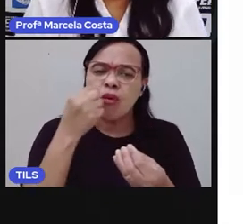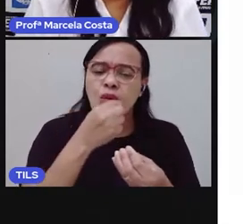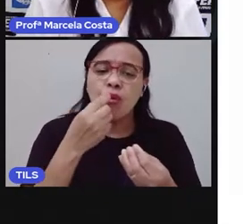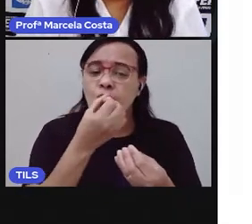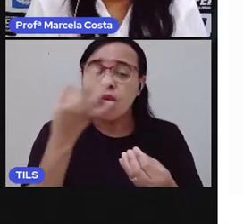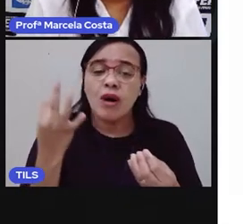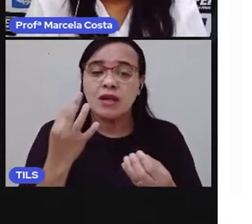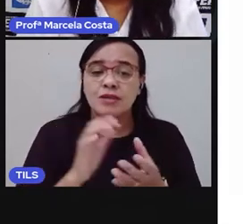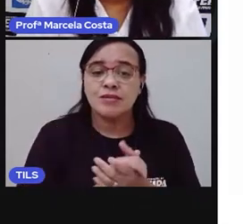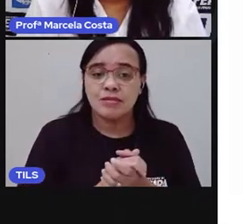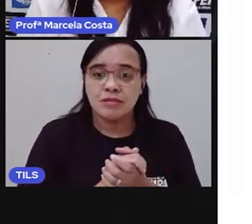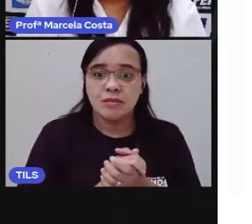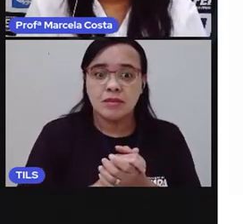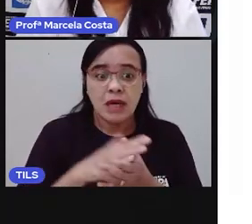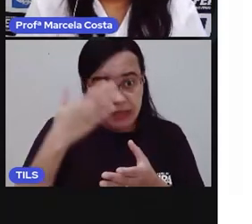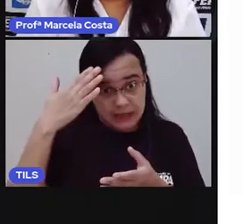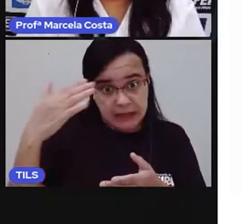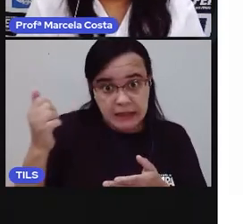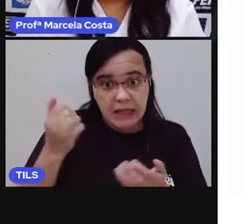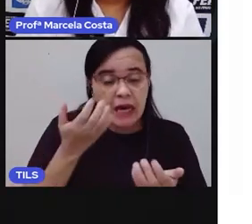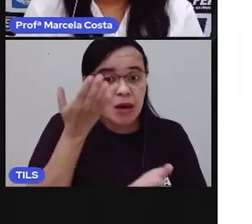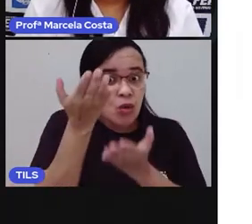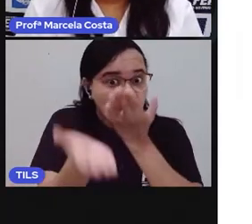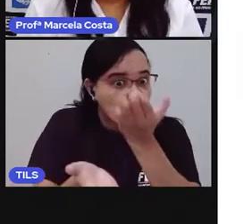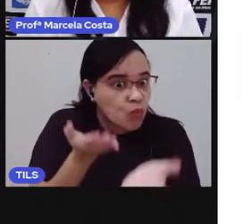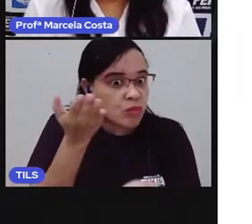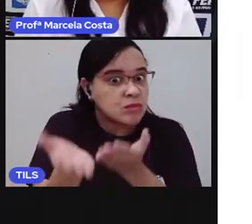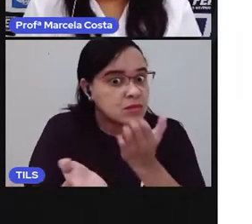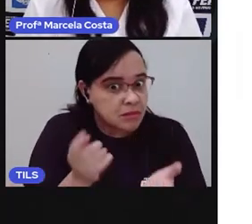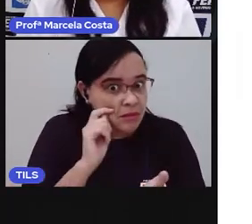Você sabe cuidar bem dos seus dentes?